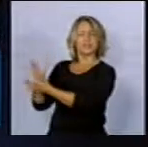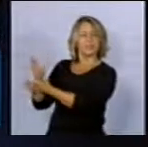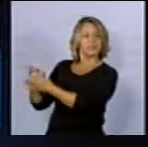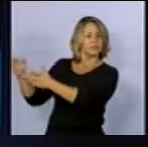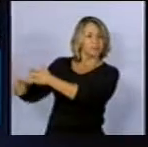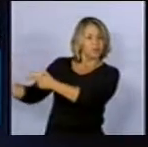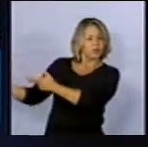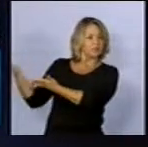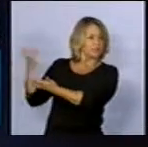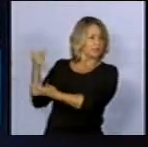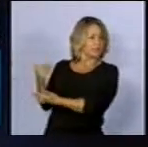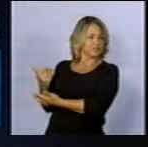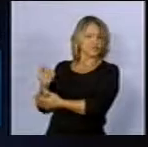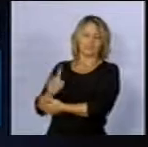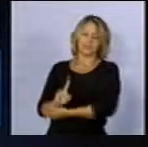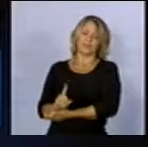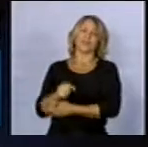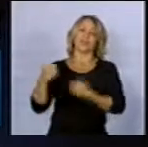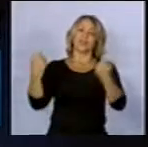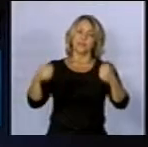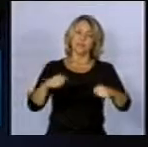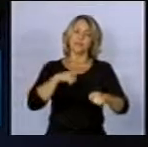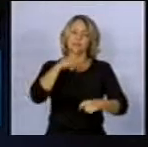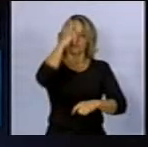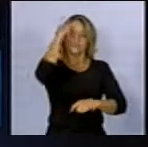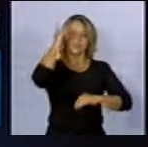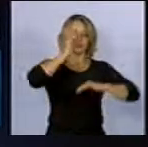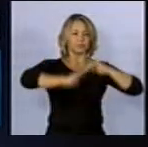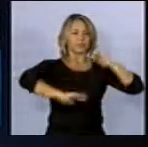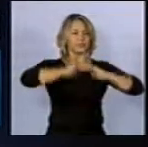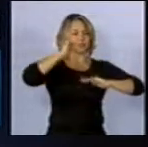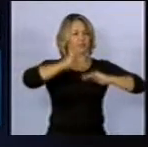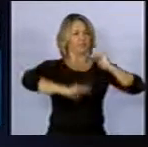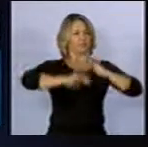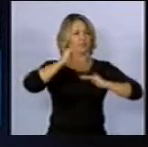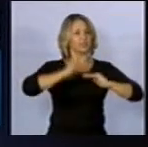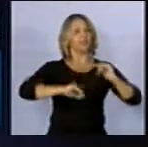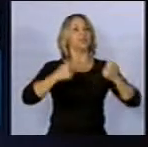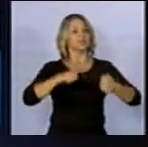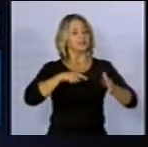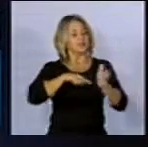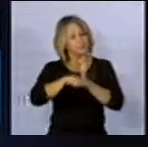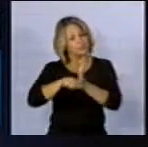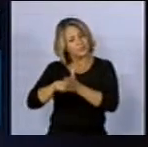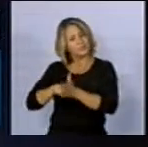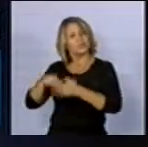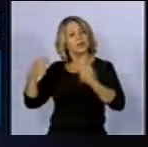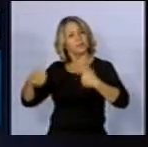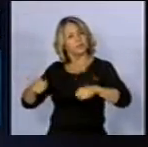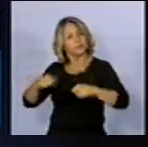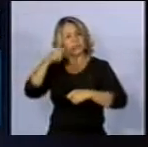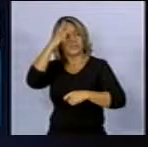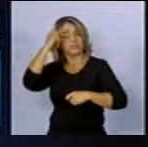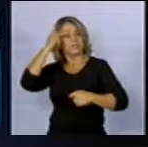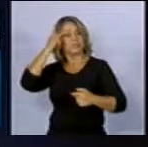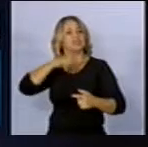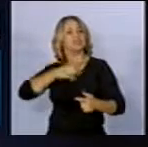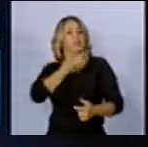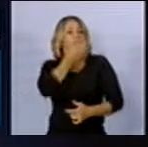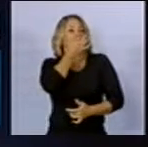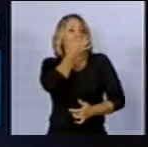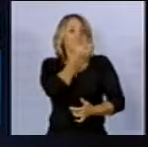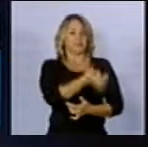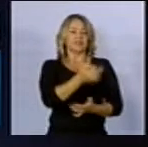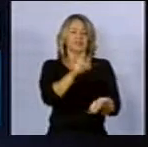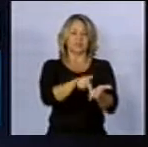pouco então senhores precisa de pessoas especializadas nós precisamos de pesquisa nós precisamos de formadores de opinião e